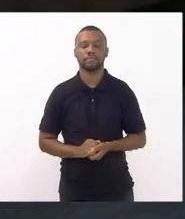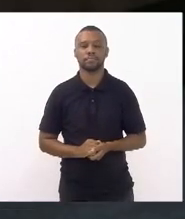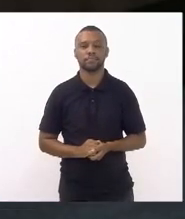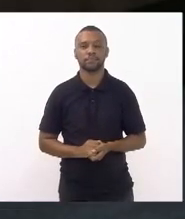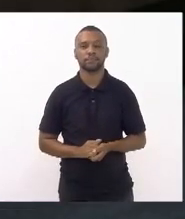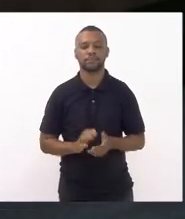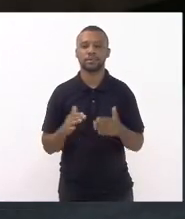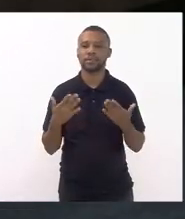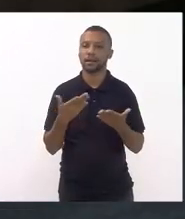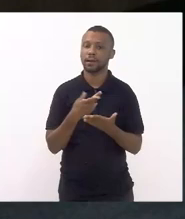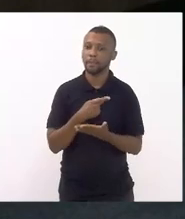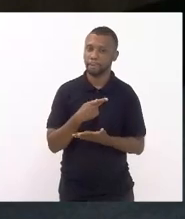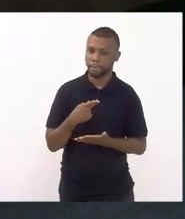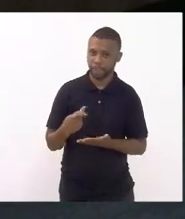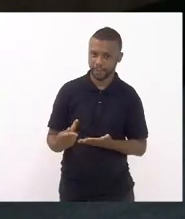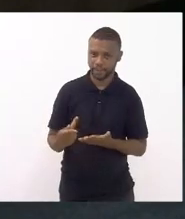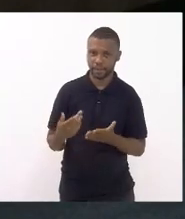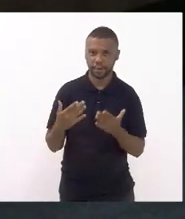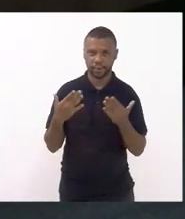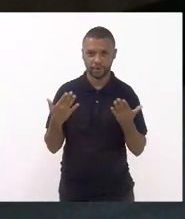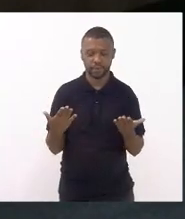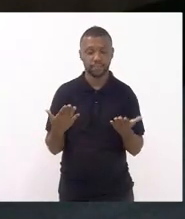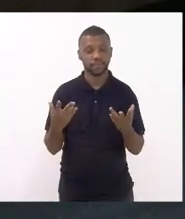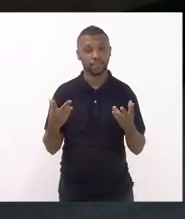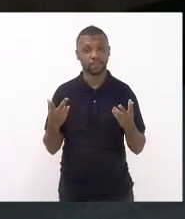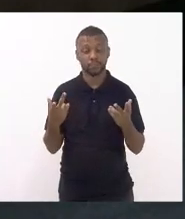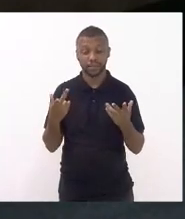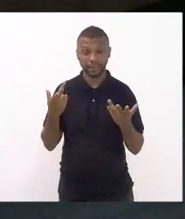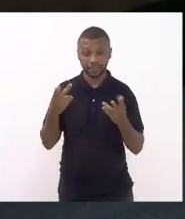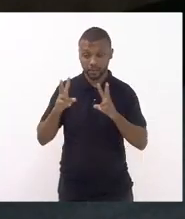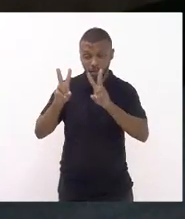Senhora presidente, no mérito,